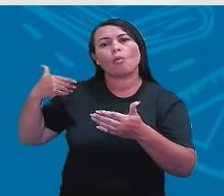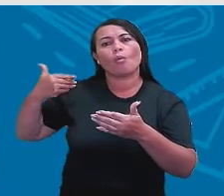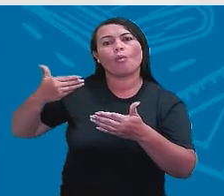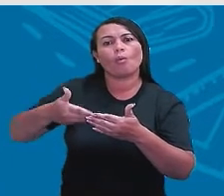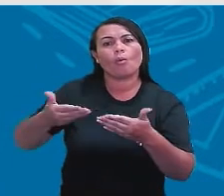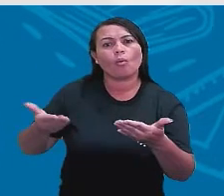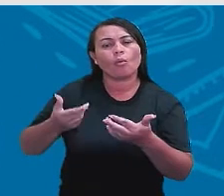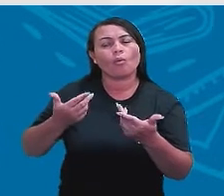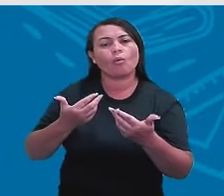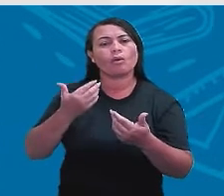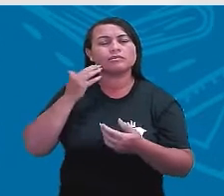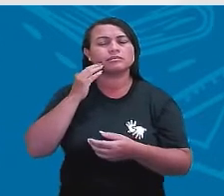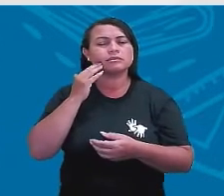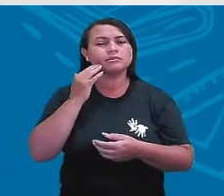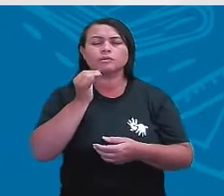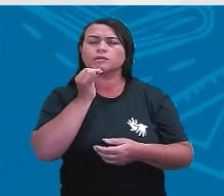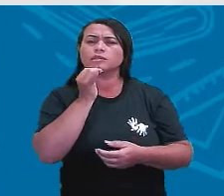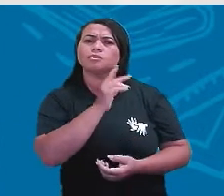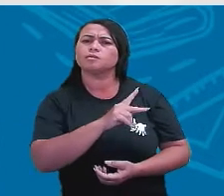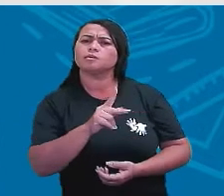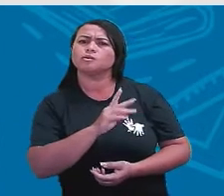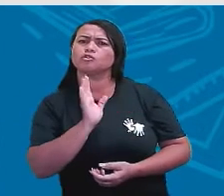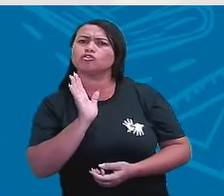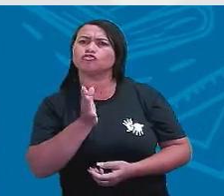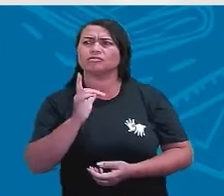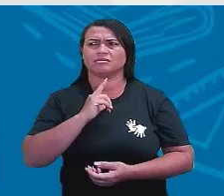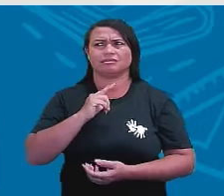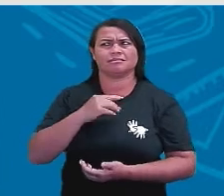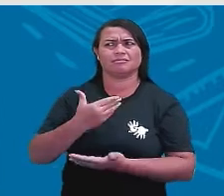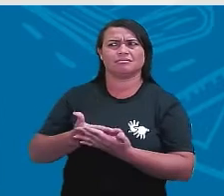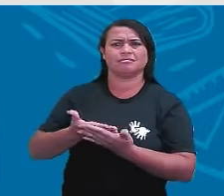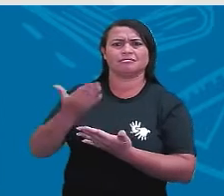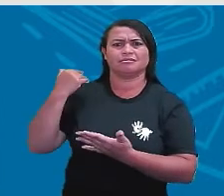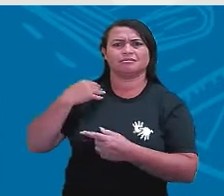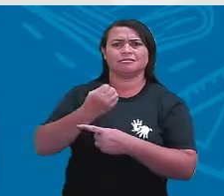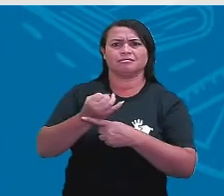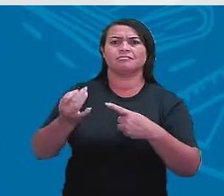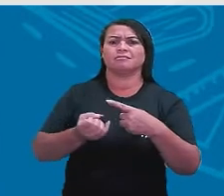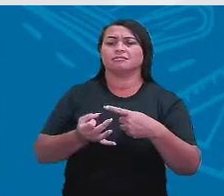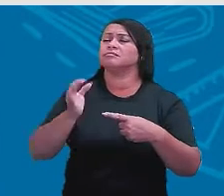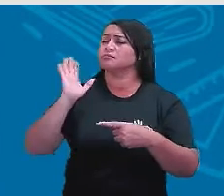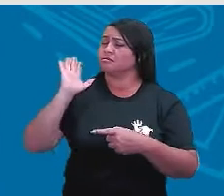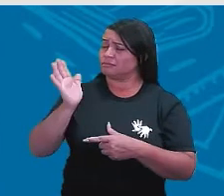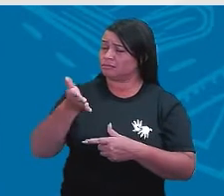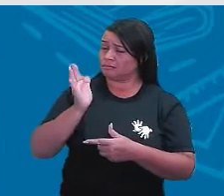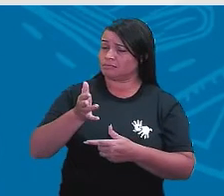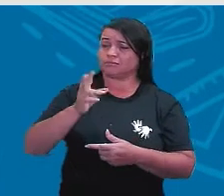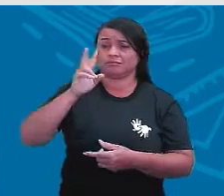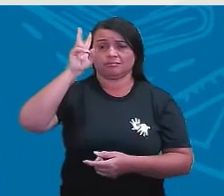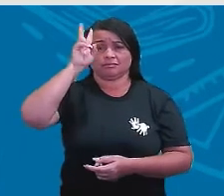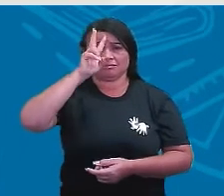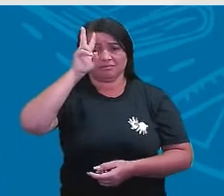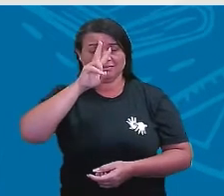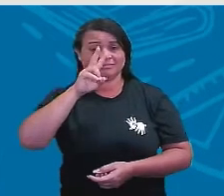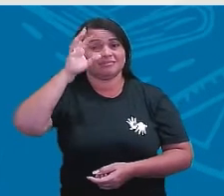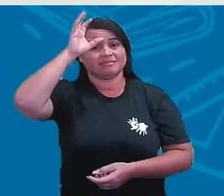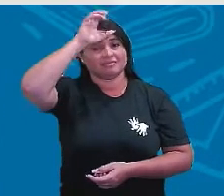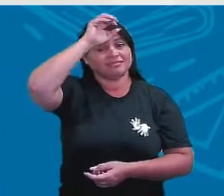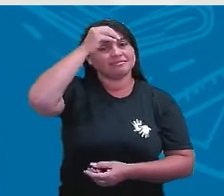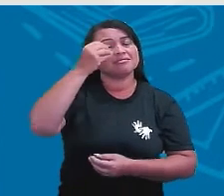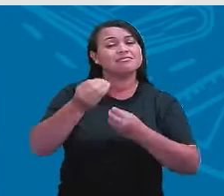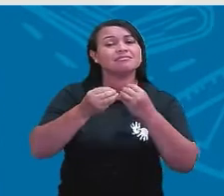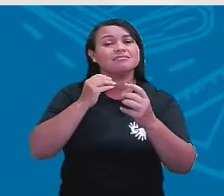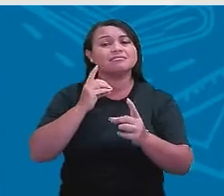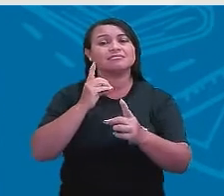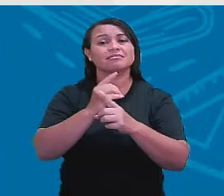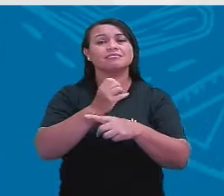divisão, tá? Professora, já teve uma aula de fração. Isso, já teve. Lá a gente aprendeu a identificar uma fração, a fazer